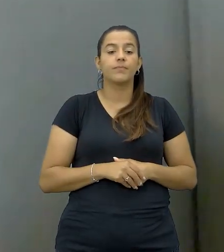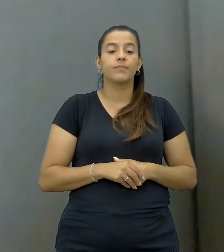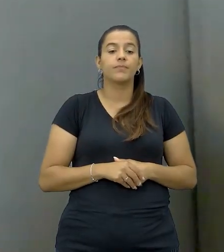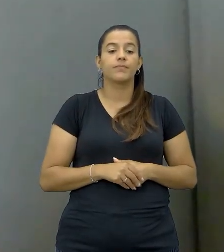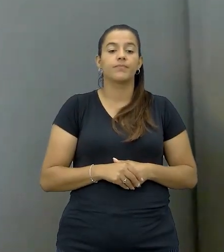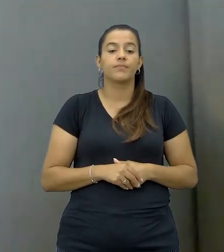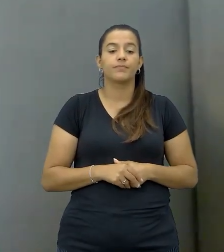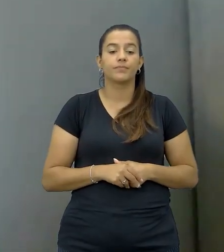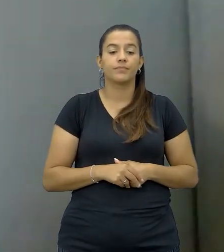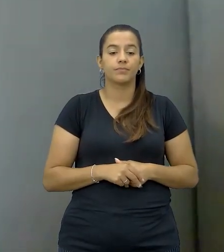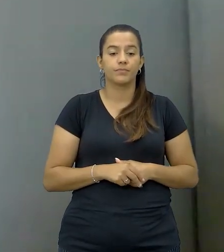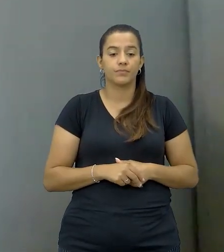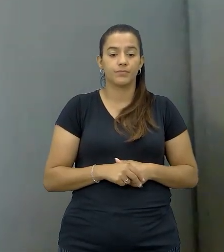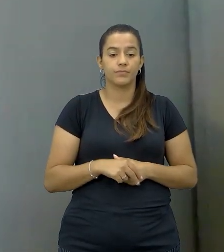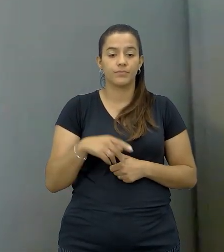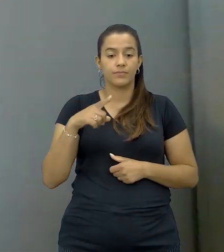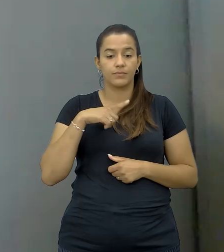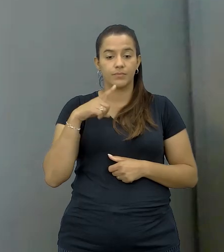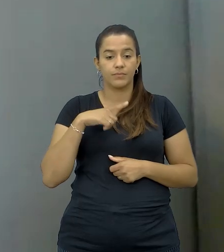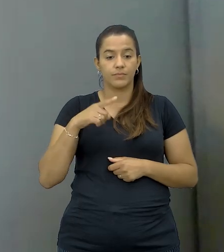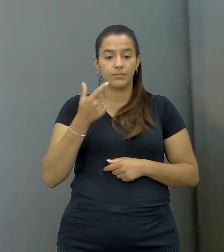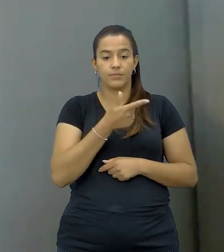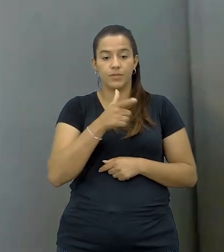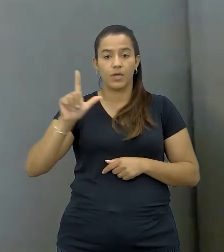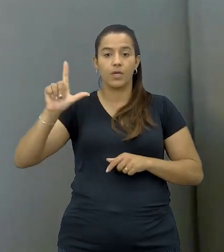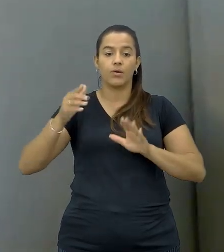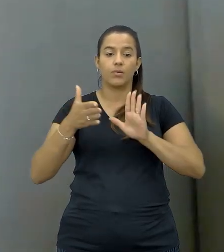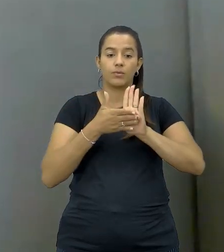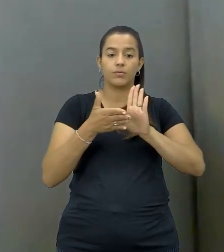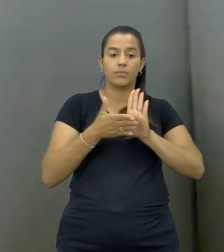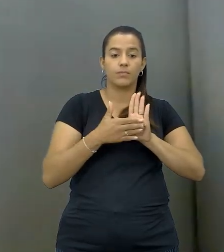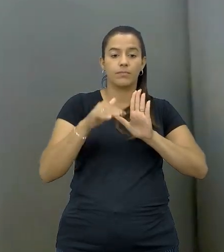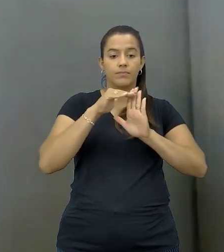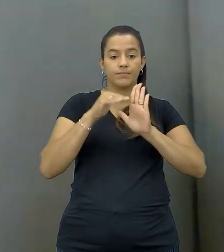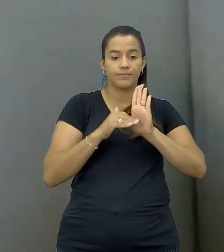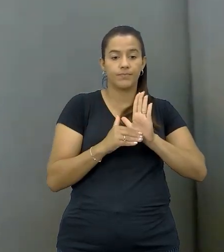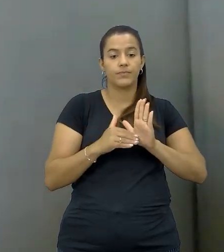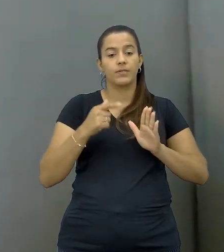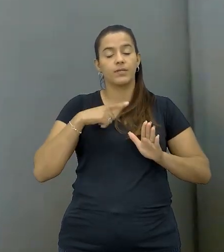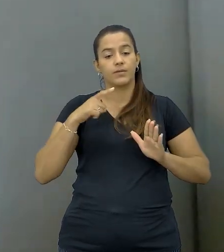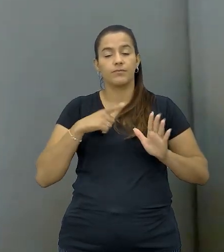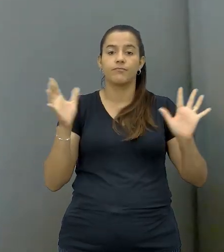questão, eu já tenho já a outra pauta, então aqui eu